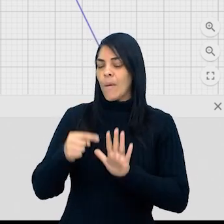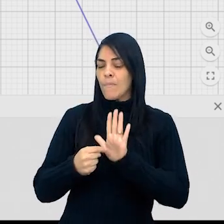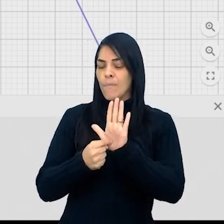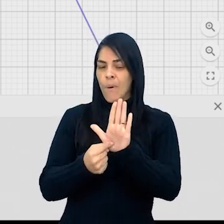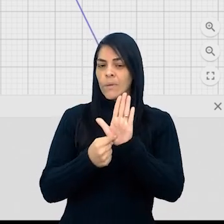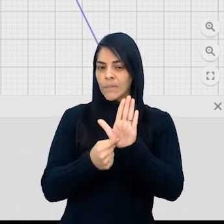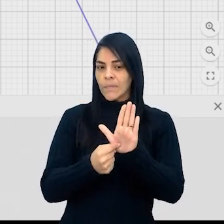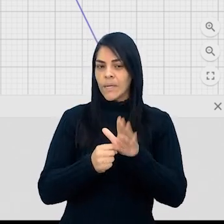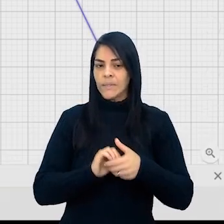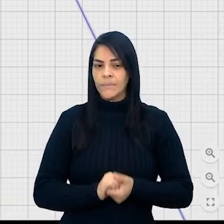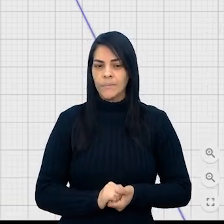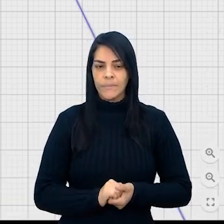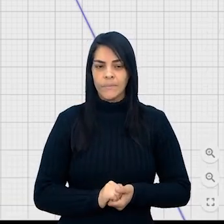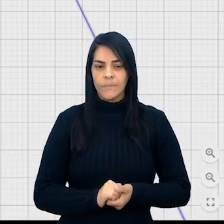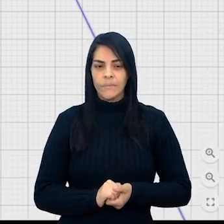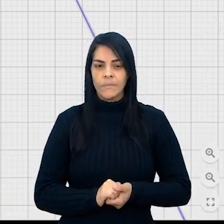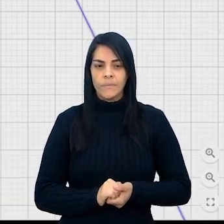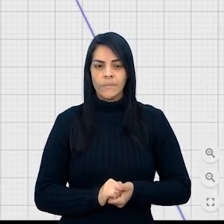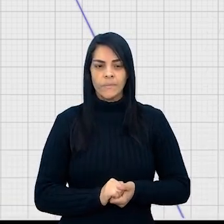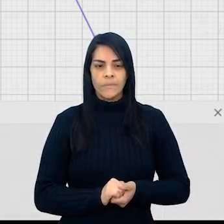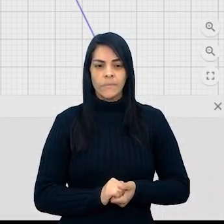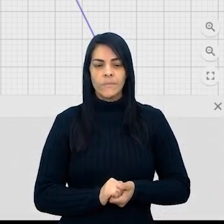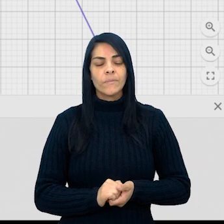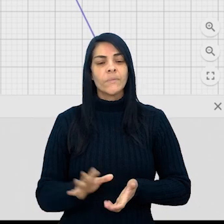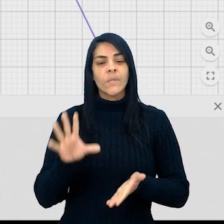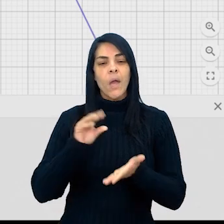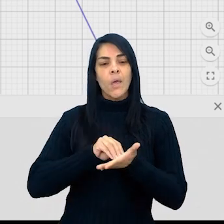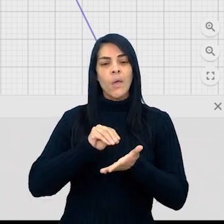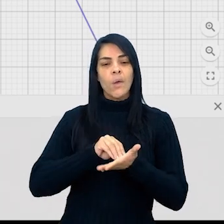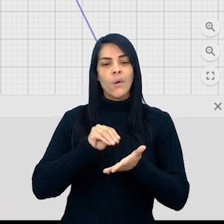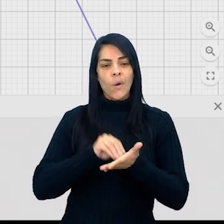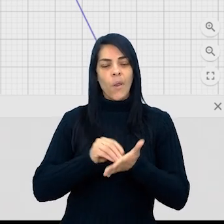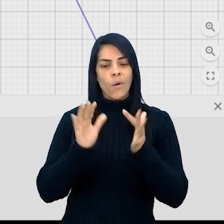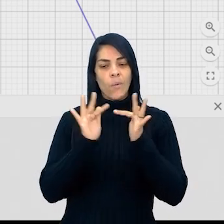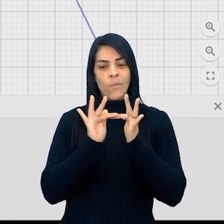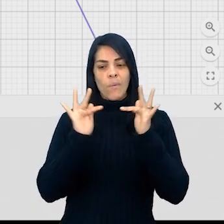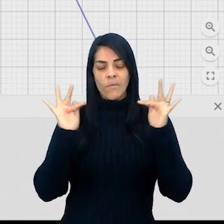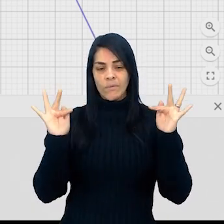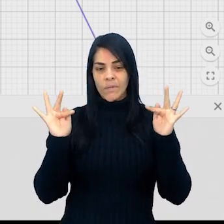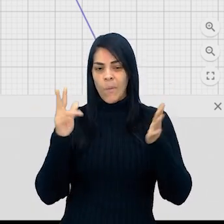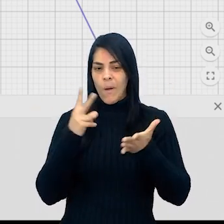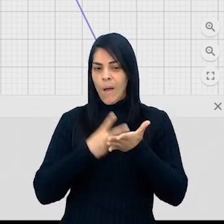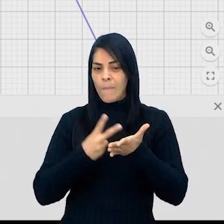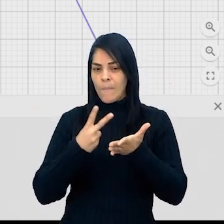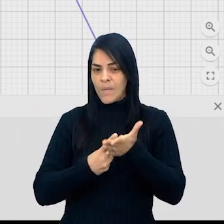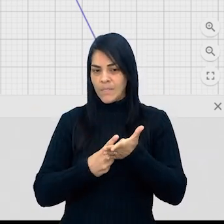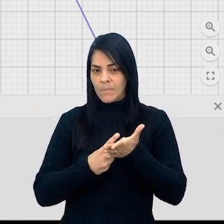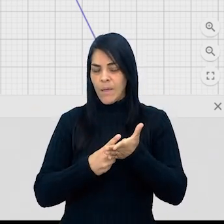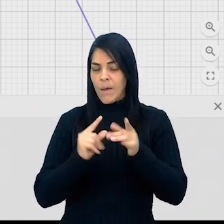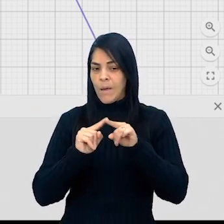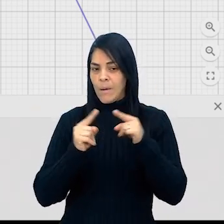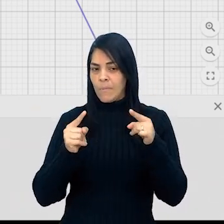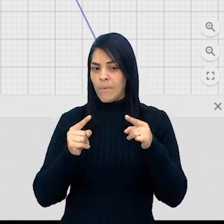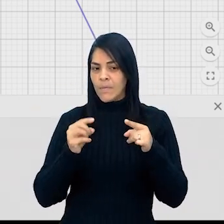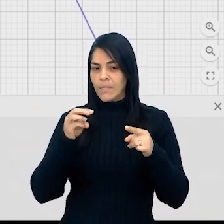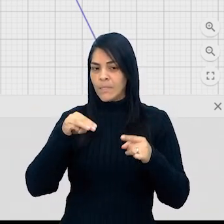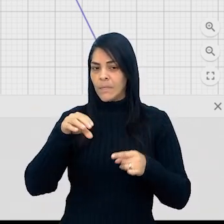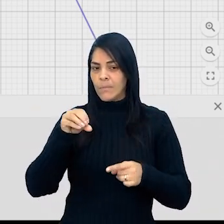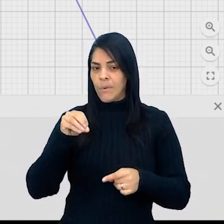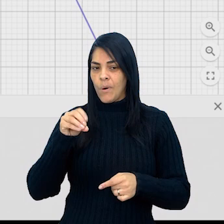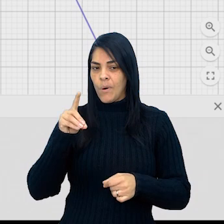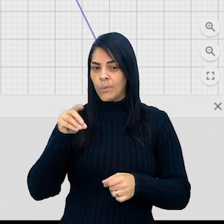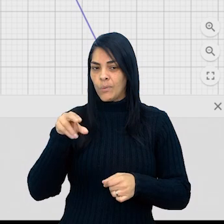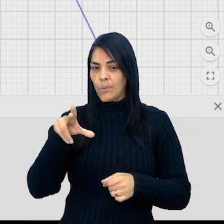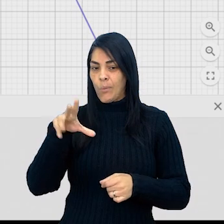mostrem e coloquem aí uma função, a mesma função, só que em módulo,